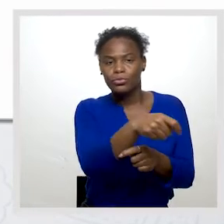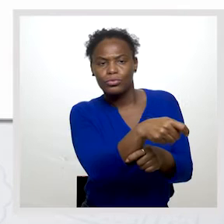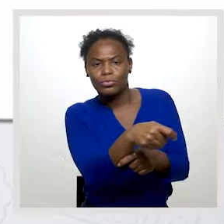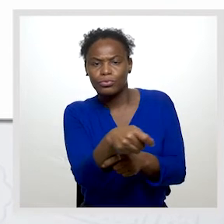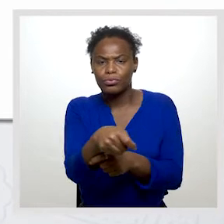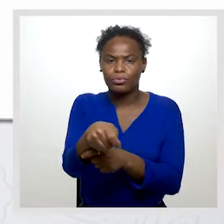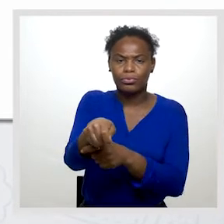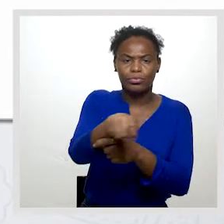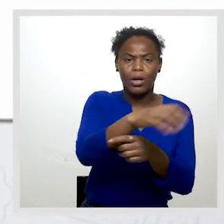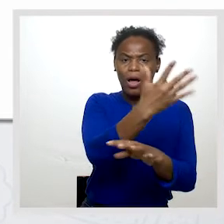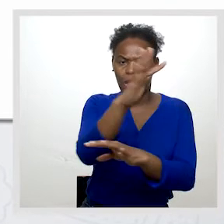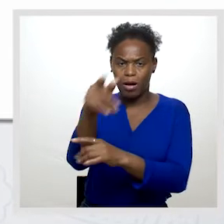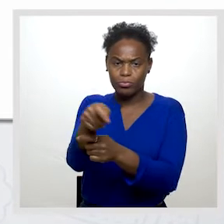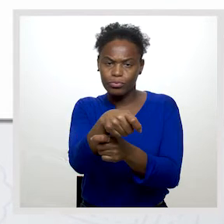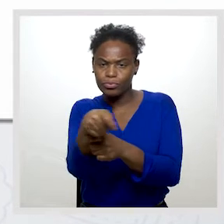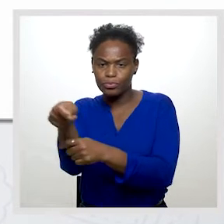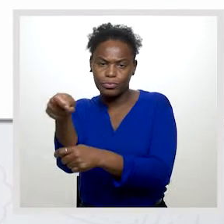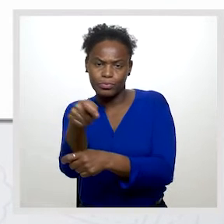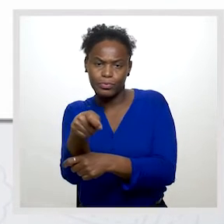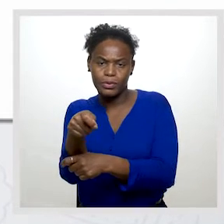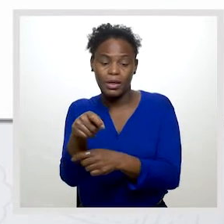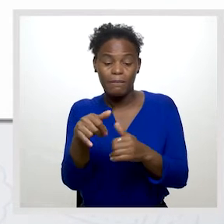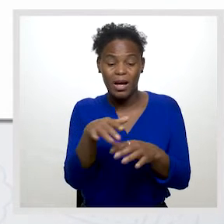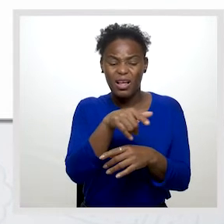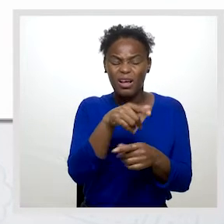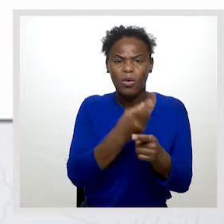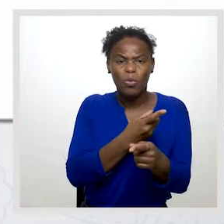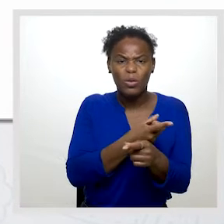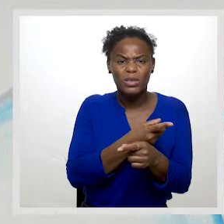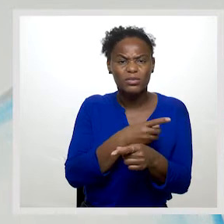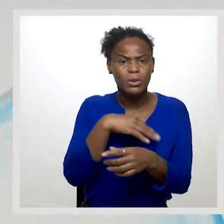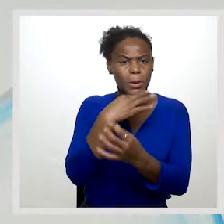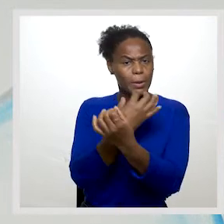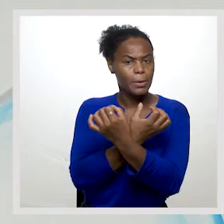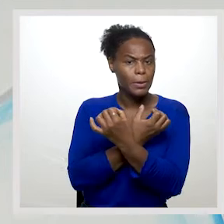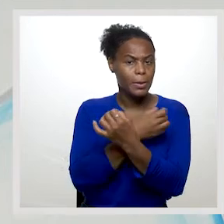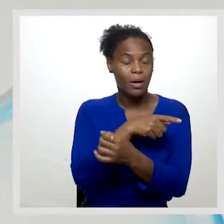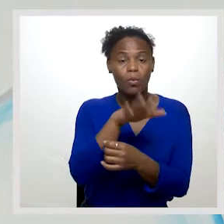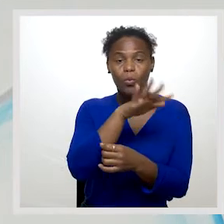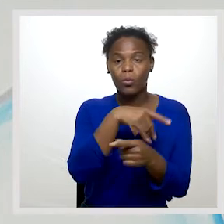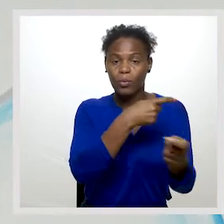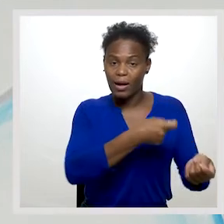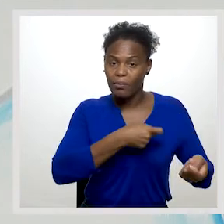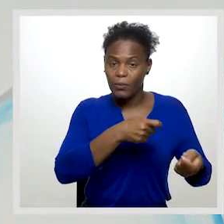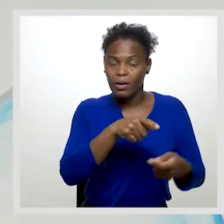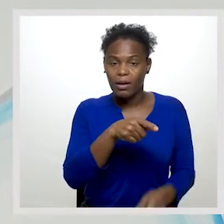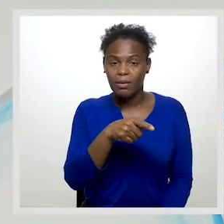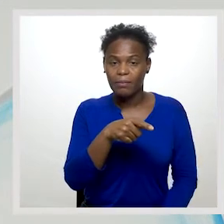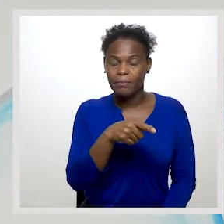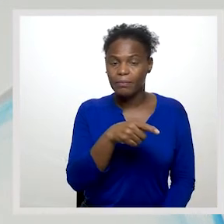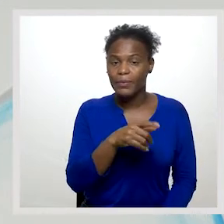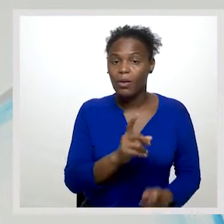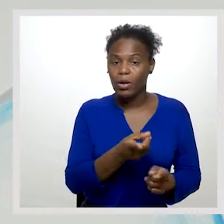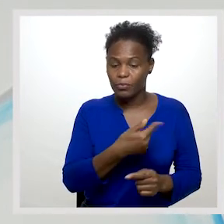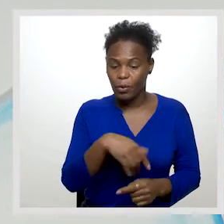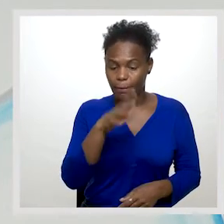usamos nas agriculturas. Mas esse uso de pesticida, meninos, não é na agricultura